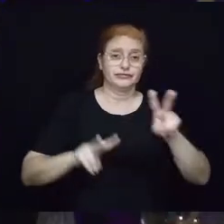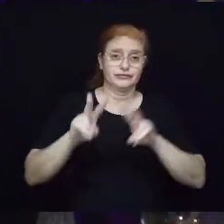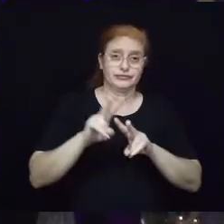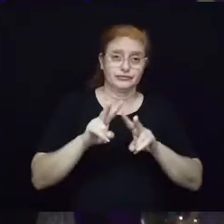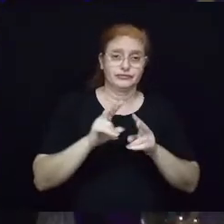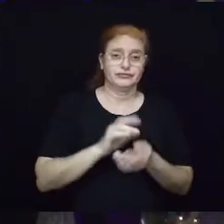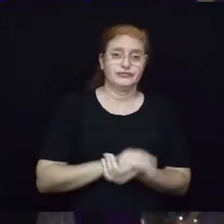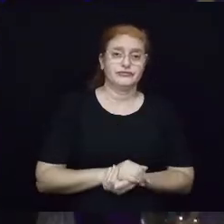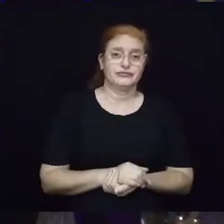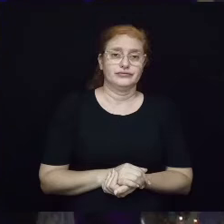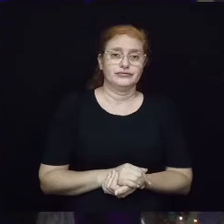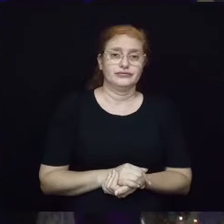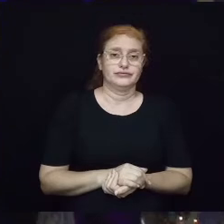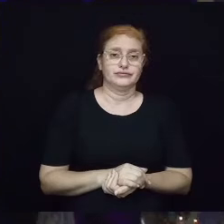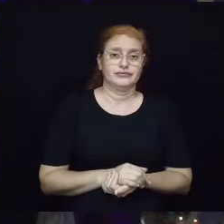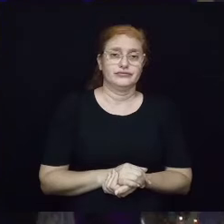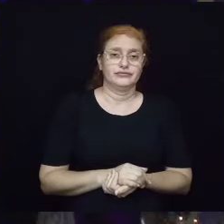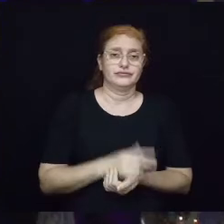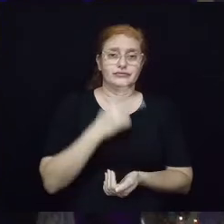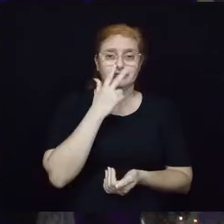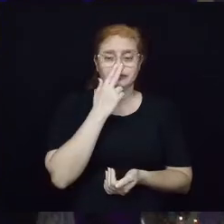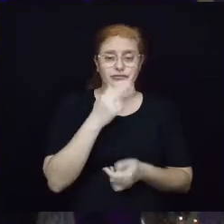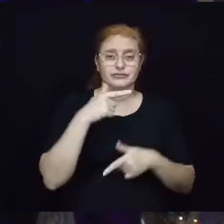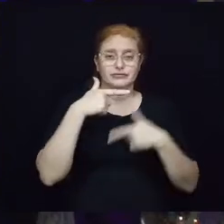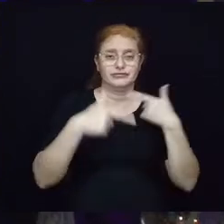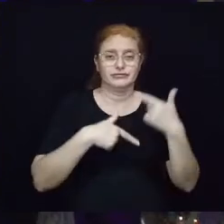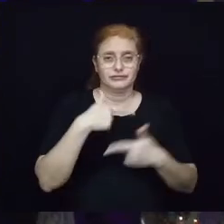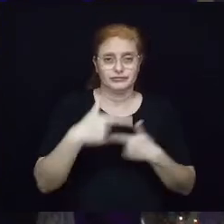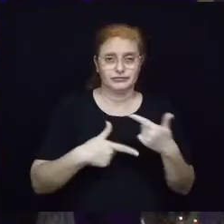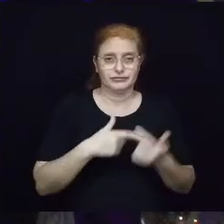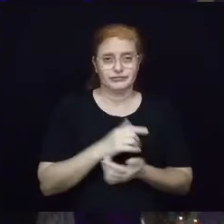do mesmo trabalho.